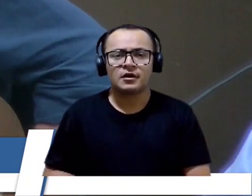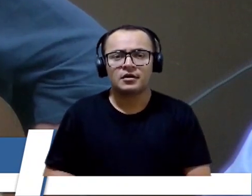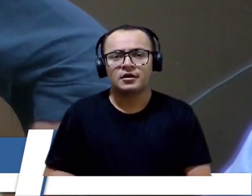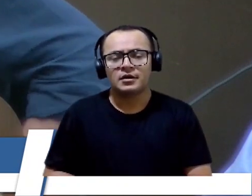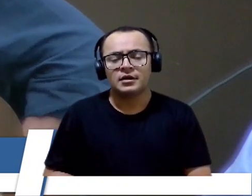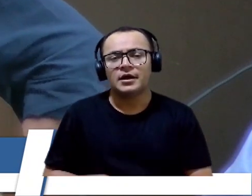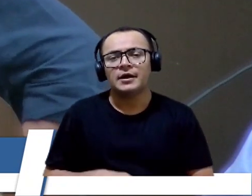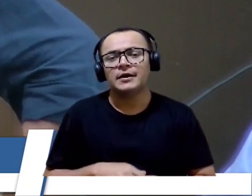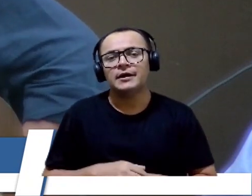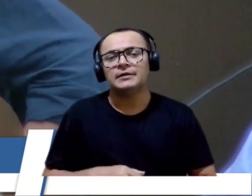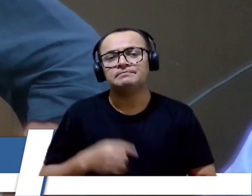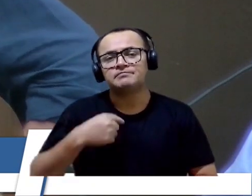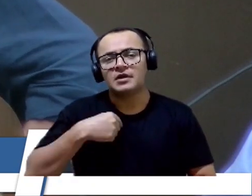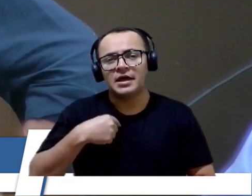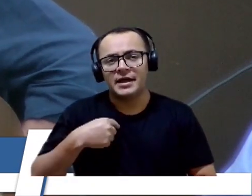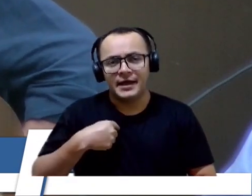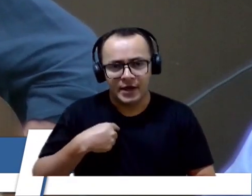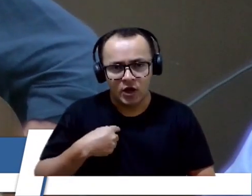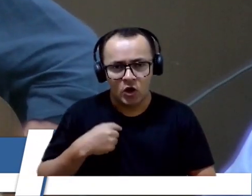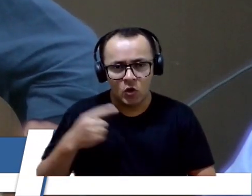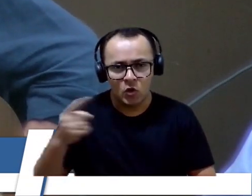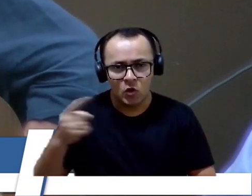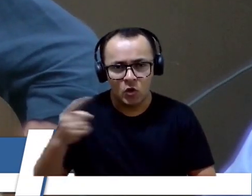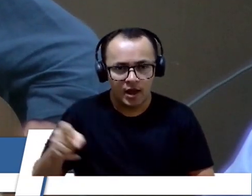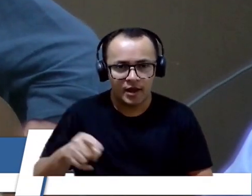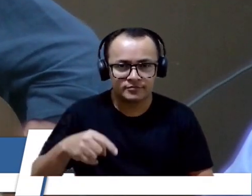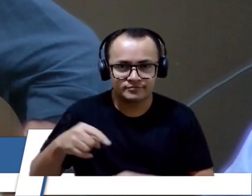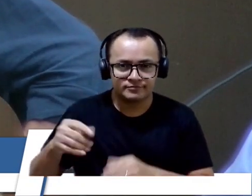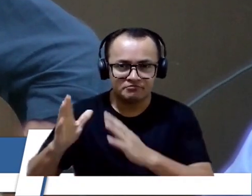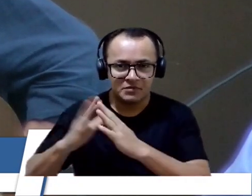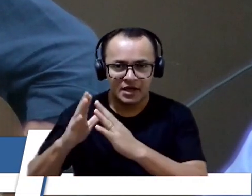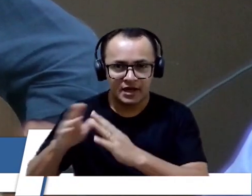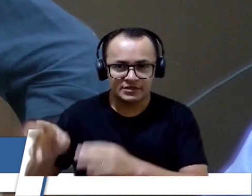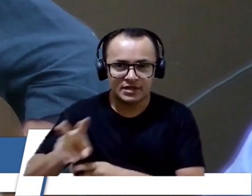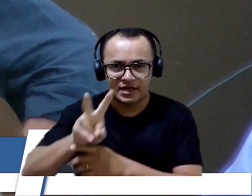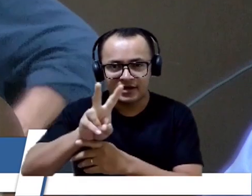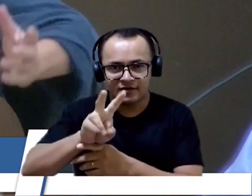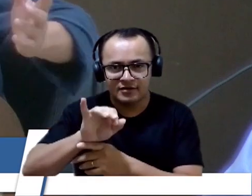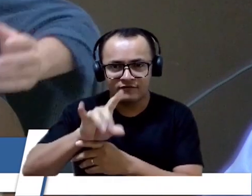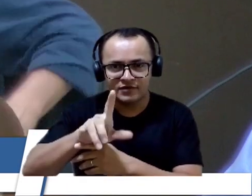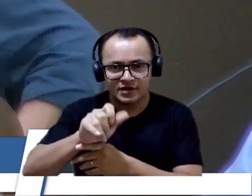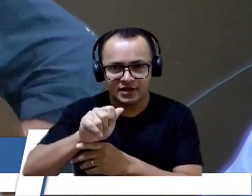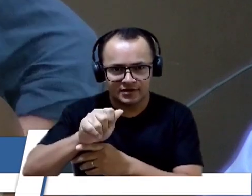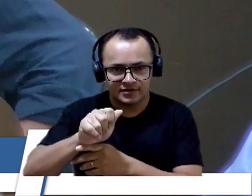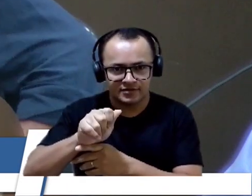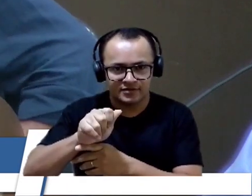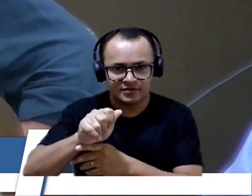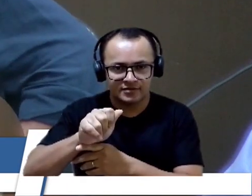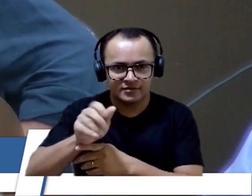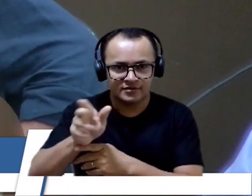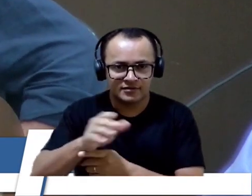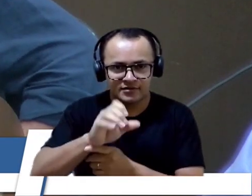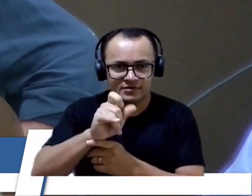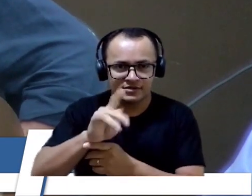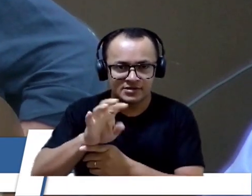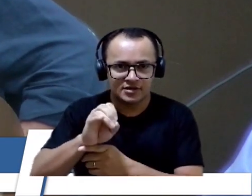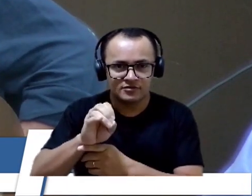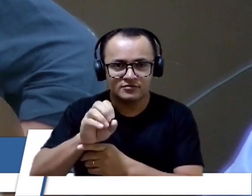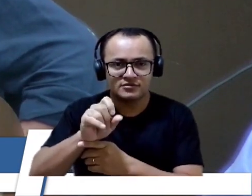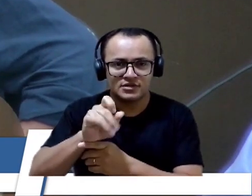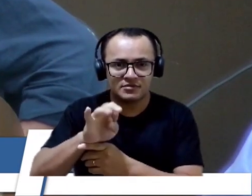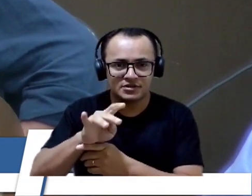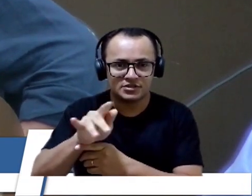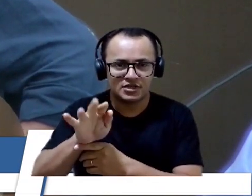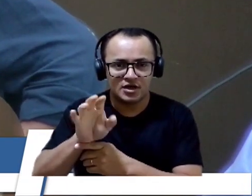eu como morador do bairro lá da Vila São Sebastião, eu acompanhei o crescimento aí